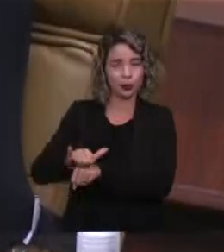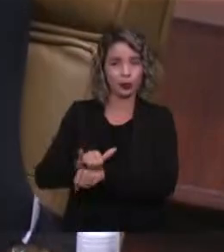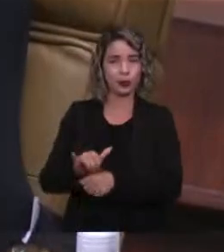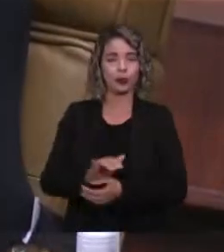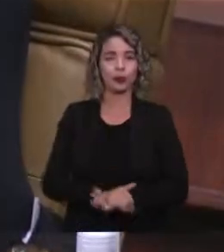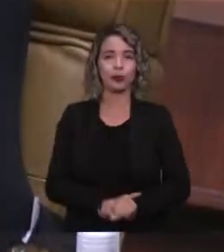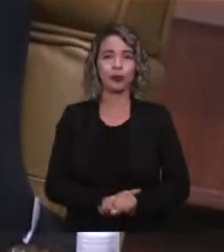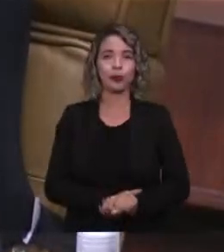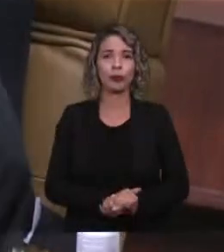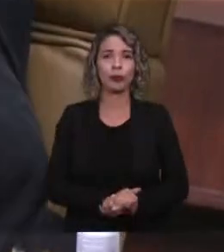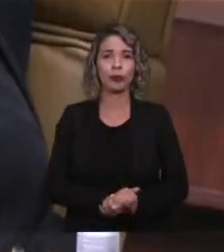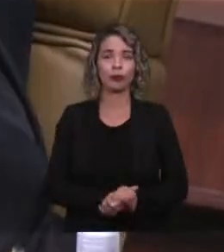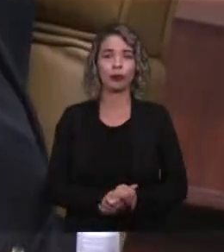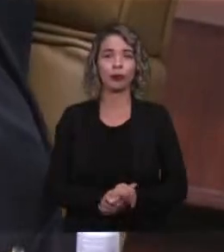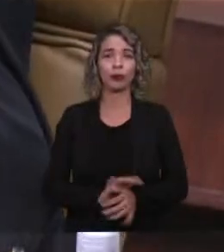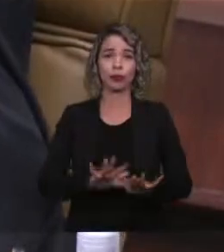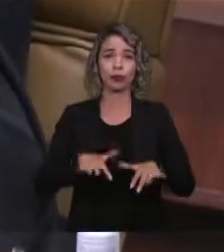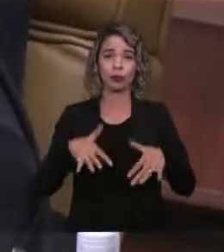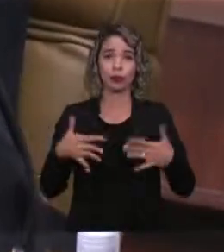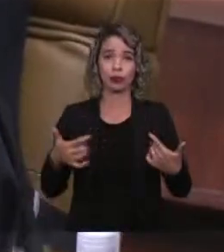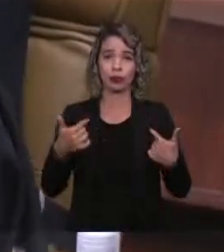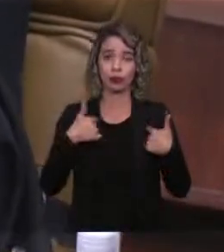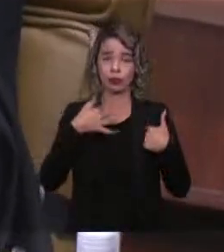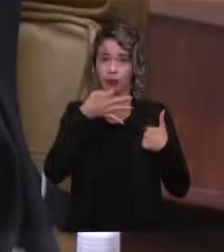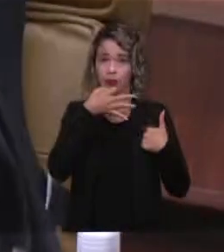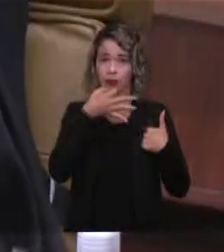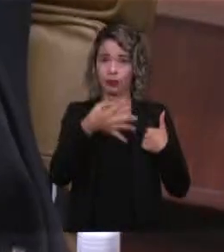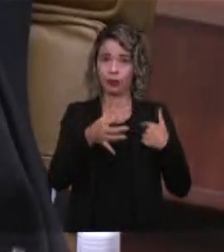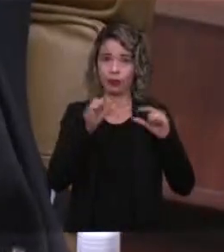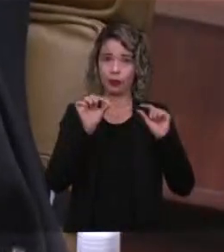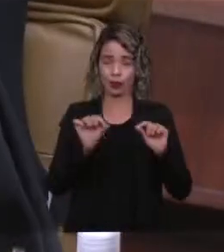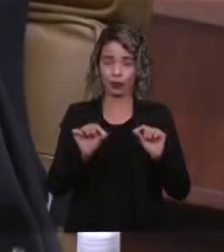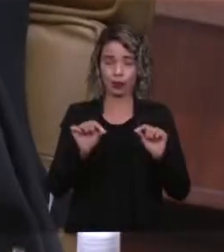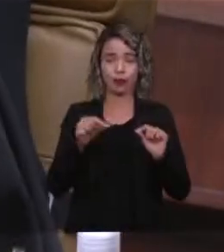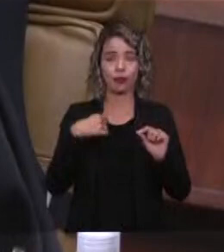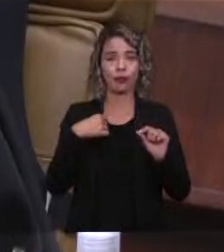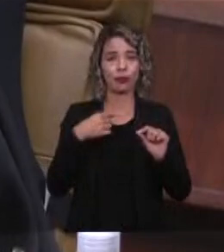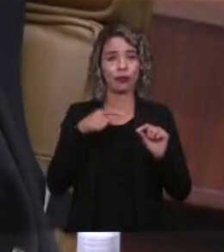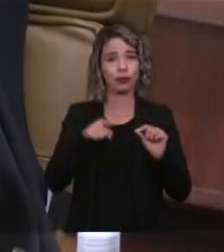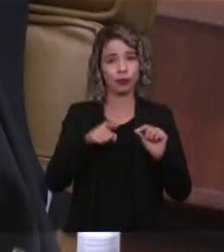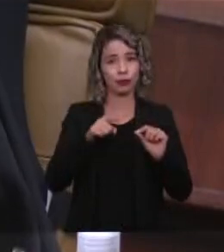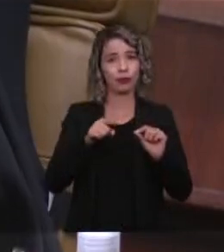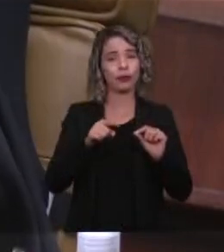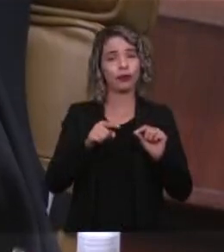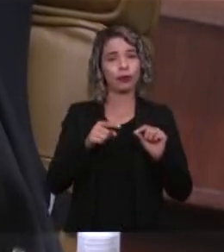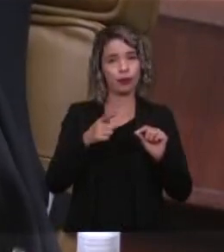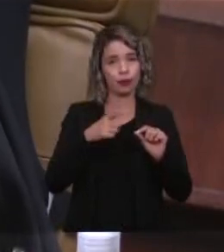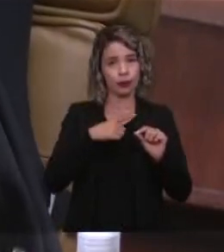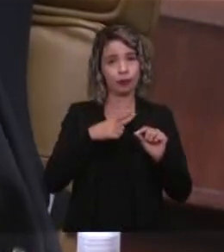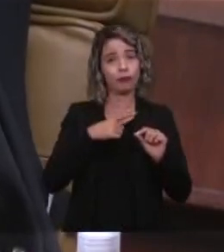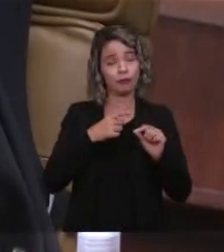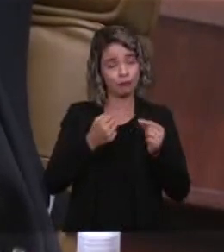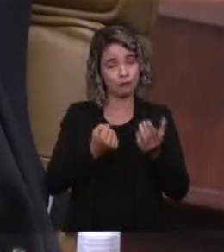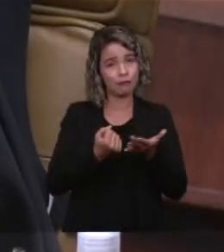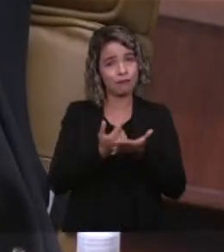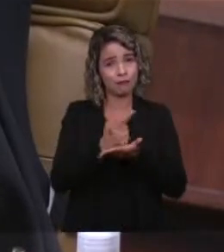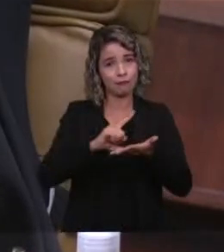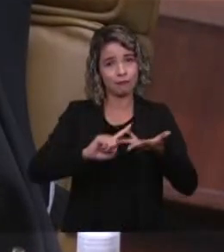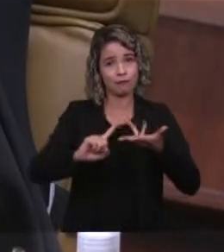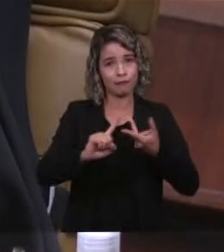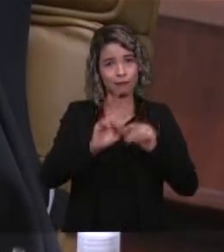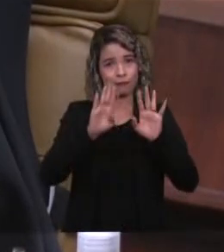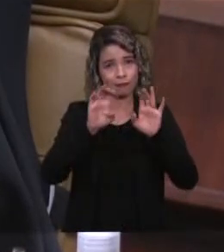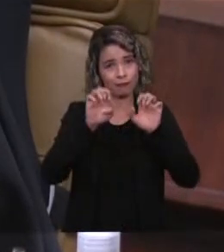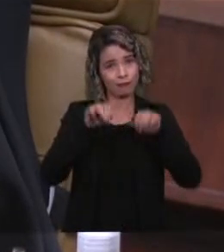Dito dessa forma, a meu juízo, o perdimento de bens, ele corresponde aos 20 milhões de reais.